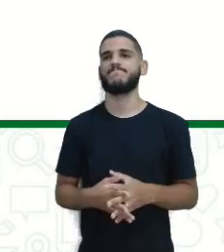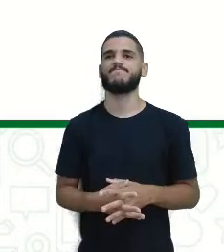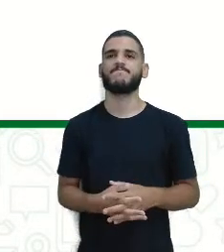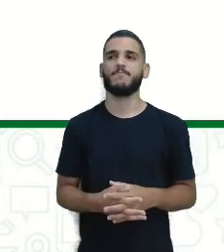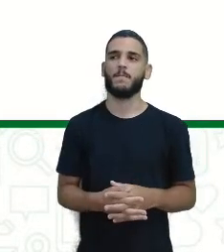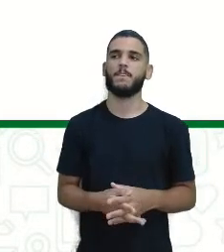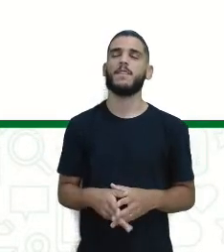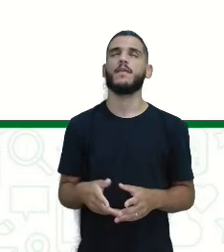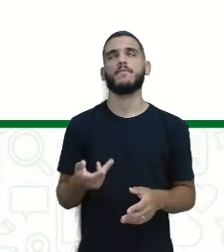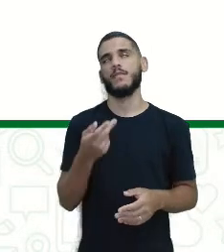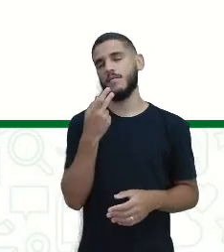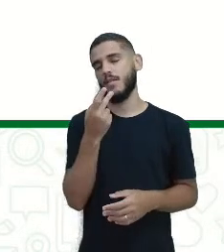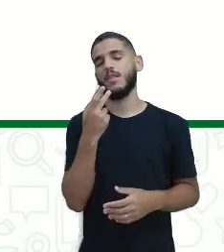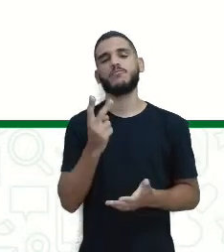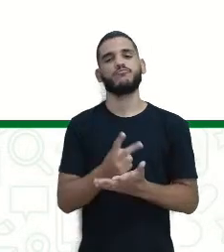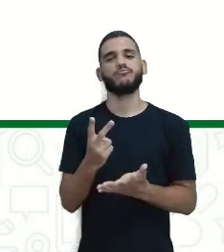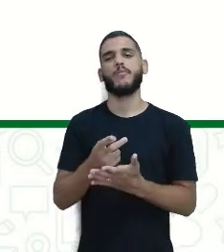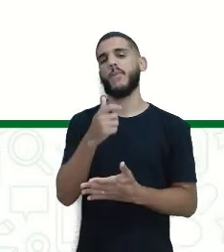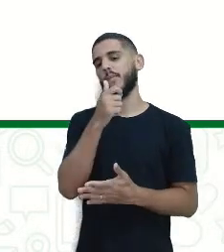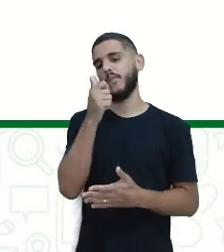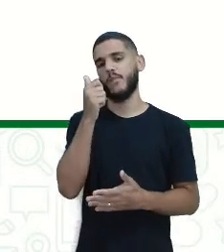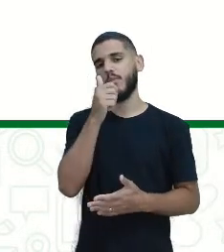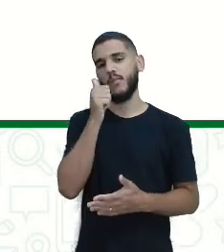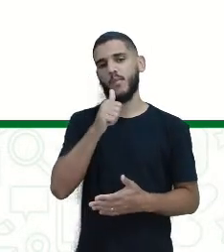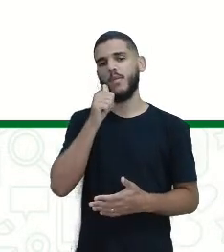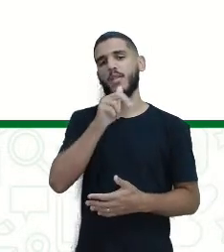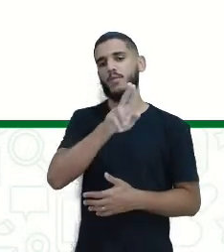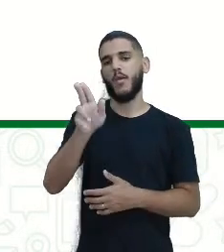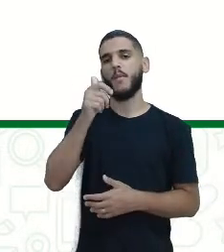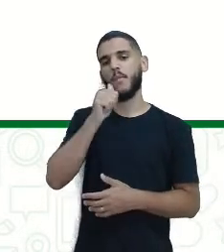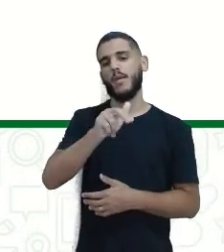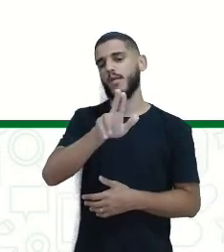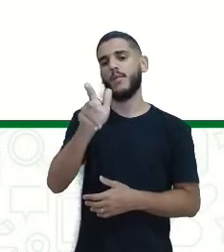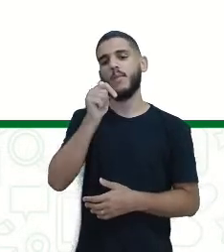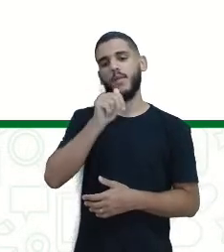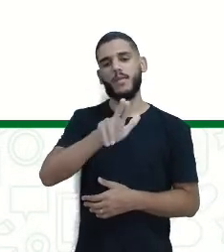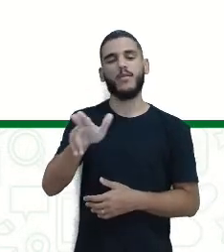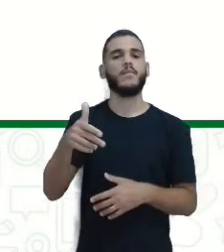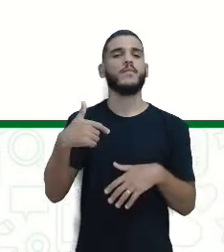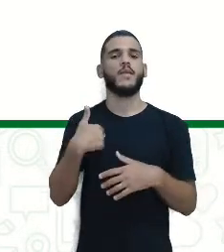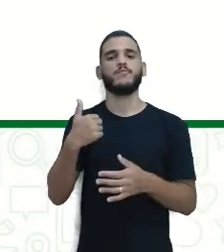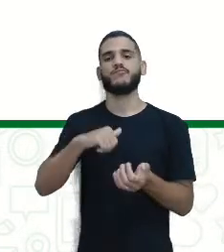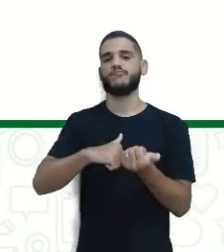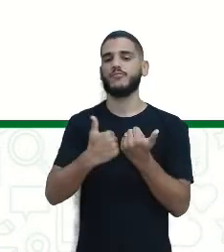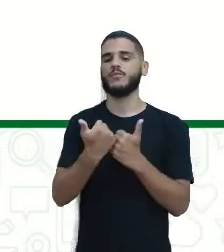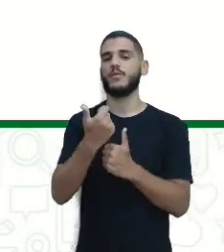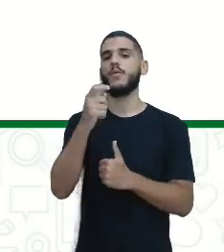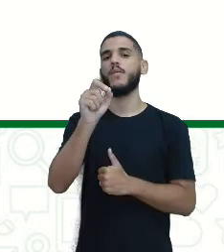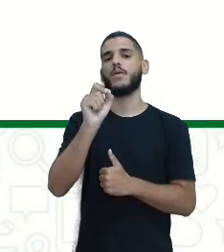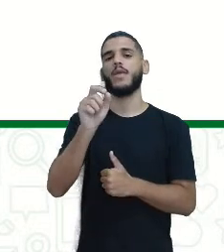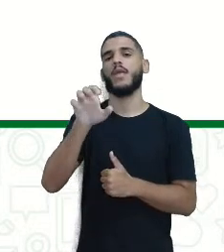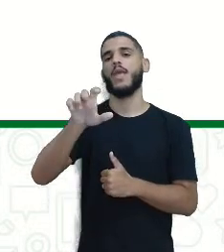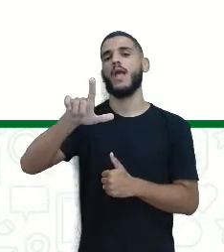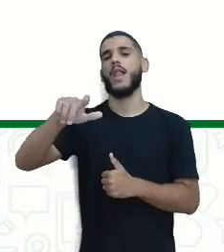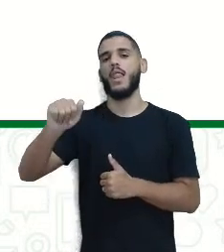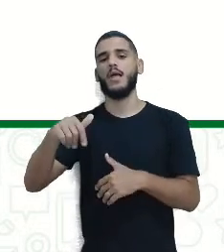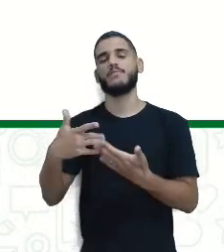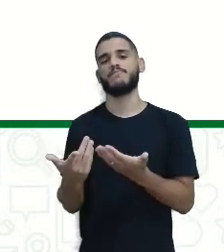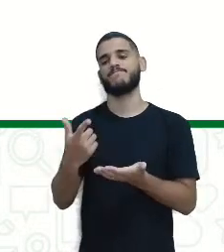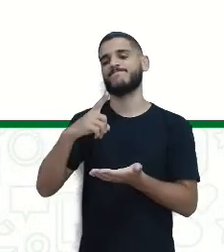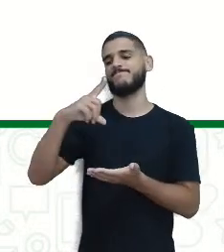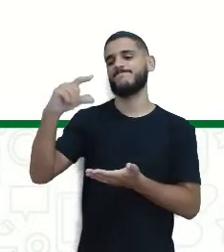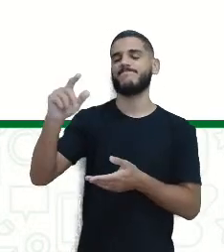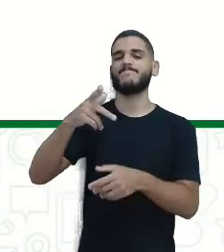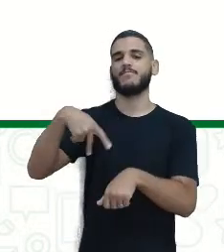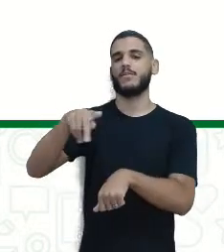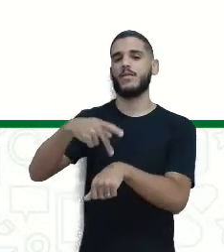história, matar isso, matar aquilo outro, eu substituo por ela. Ela saiu do país,